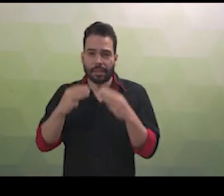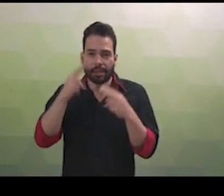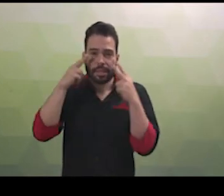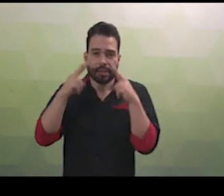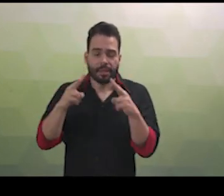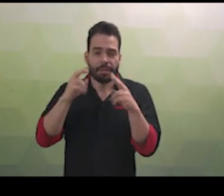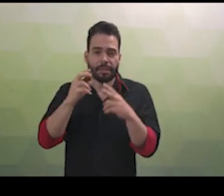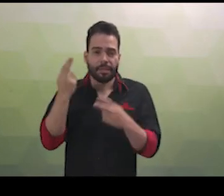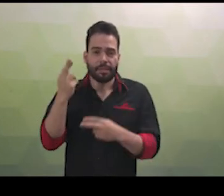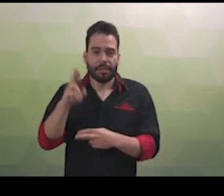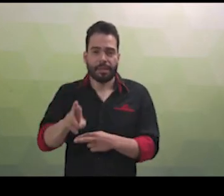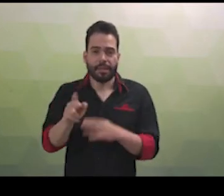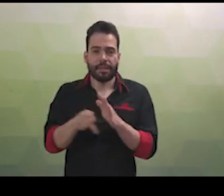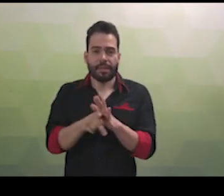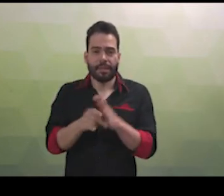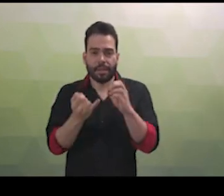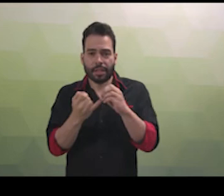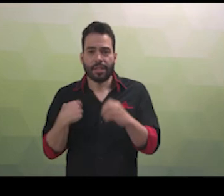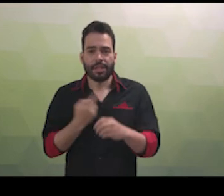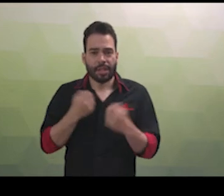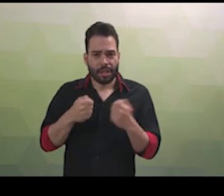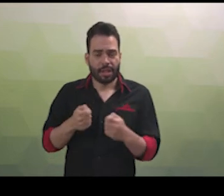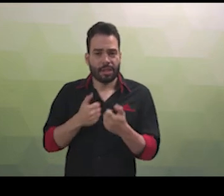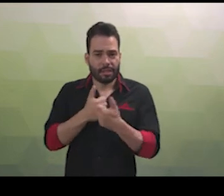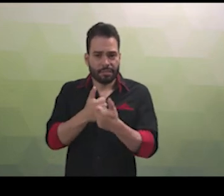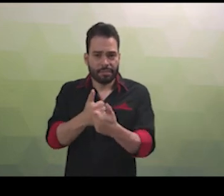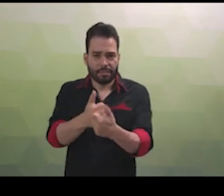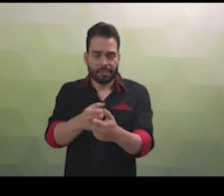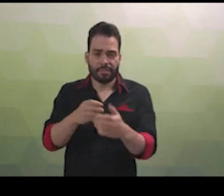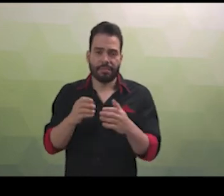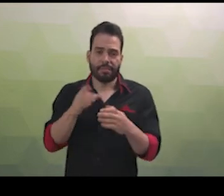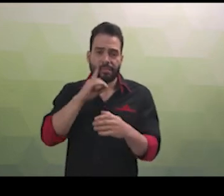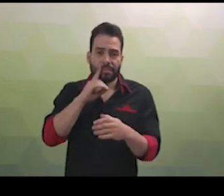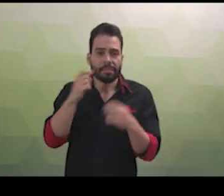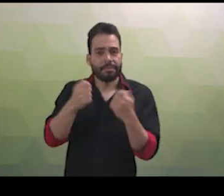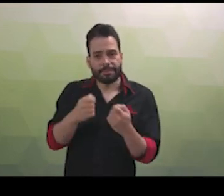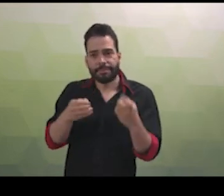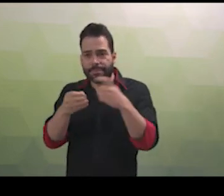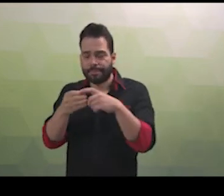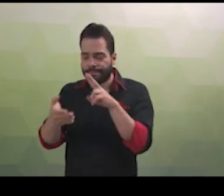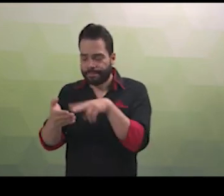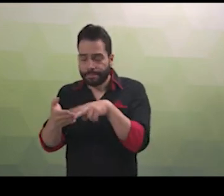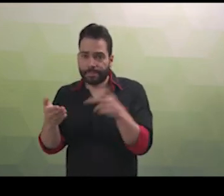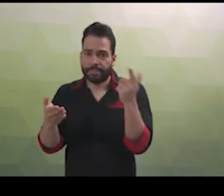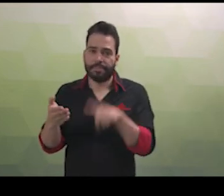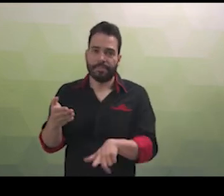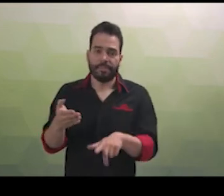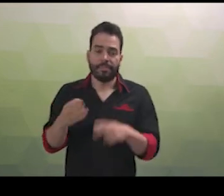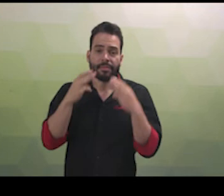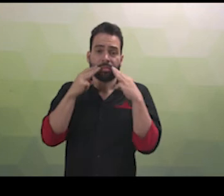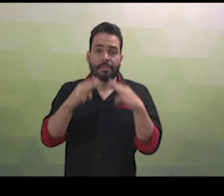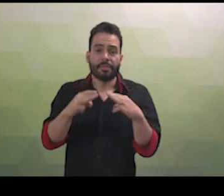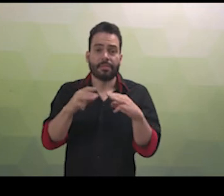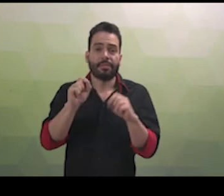nossa instituição, aquilo que precisamos perseguir no dia a dia e de vez em quando é preciso voltar a eles. A